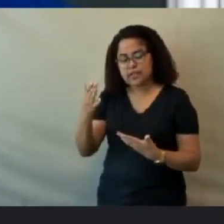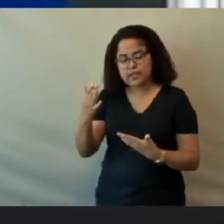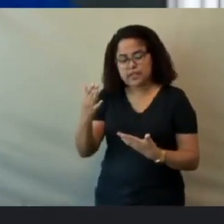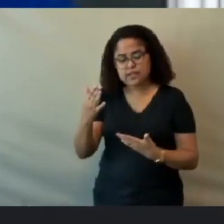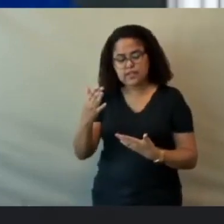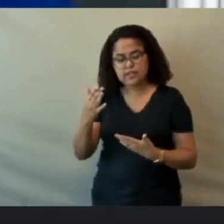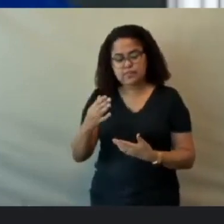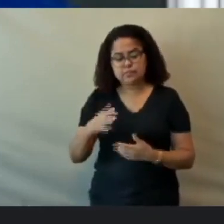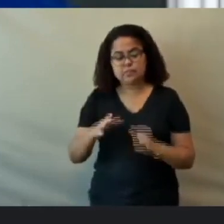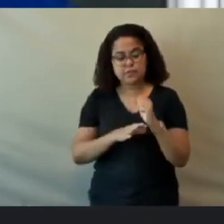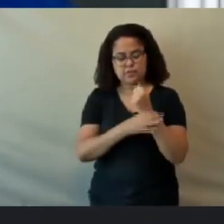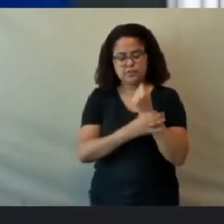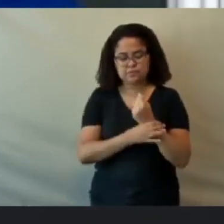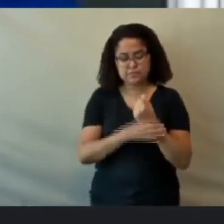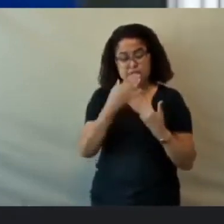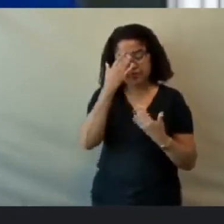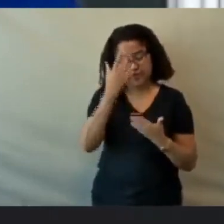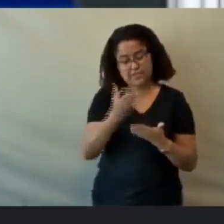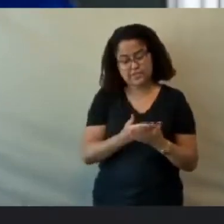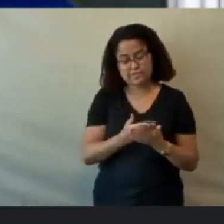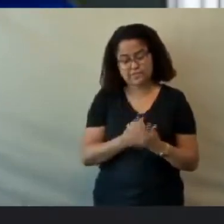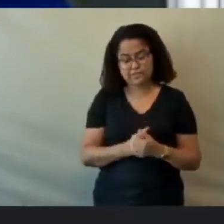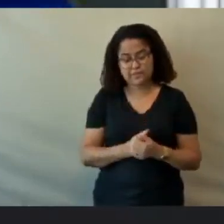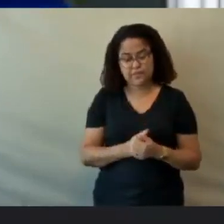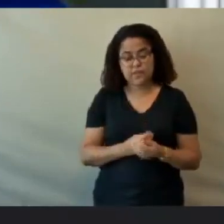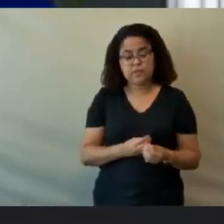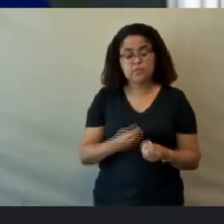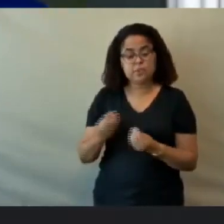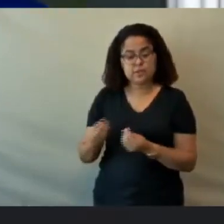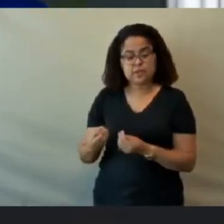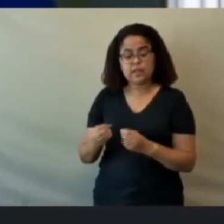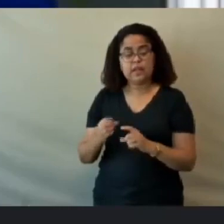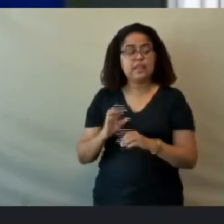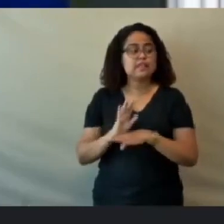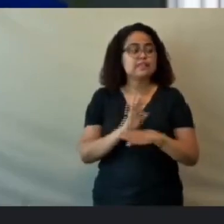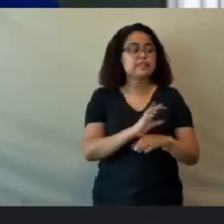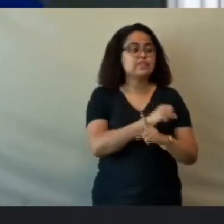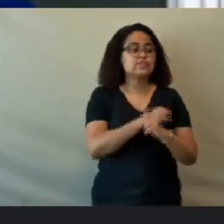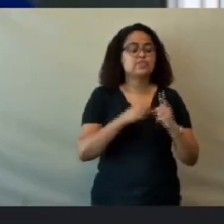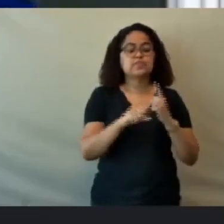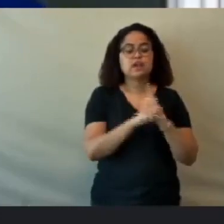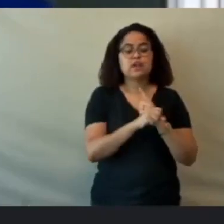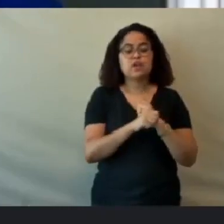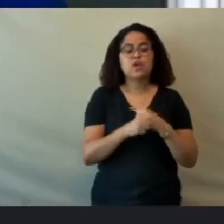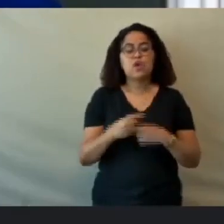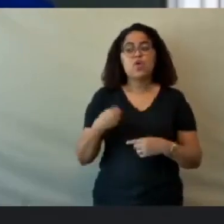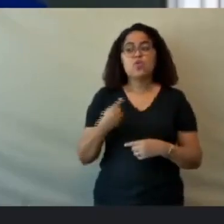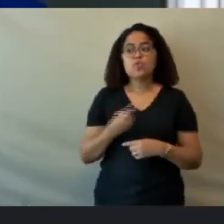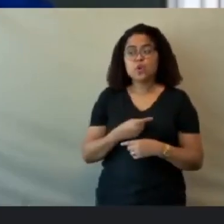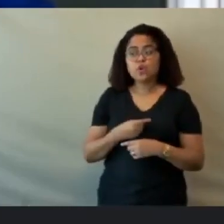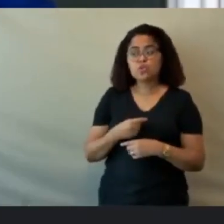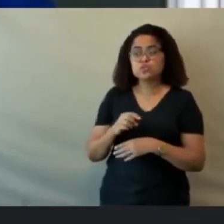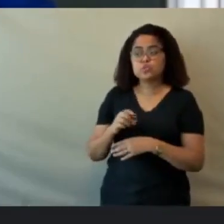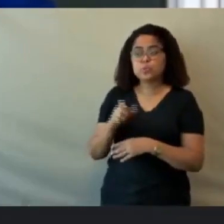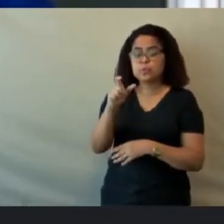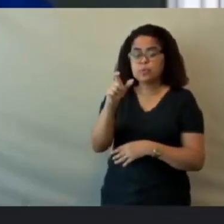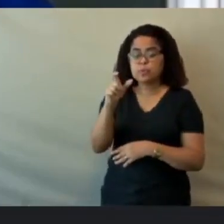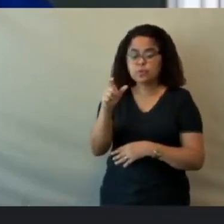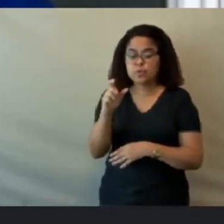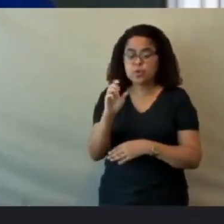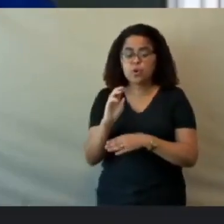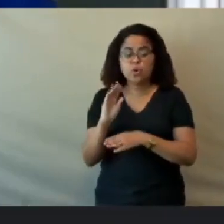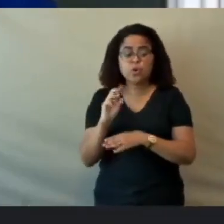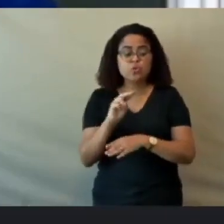antes de passar a palavra dizer que na assistência social o nosso cuidador ele não é cuidador de idosos, ele é